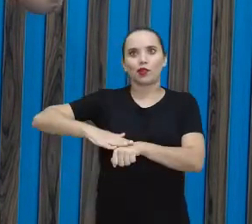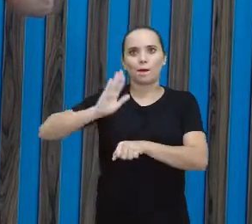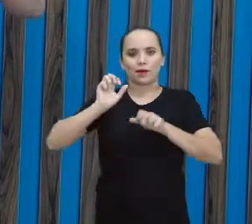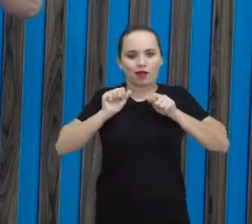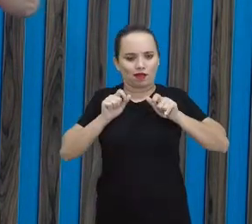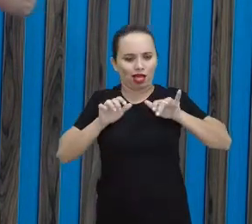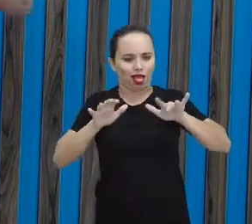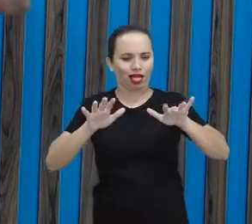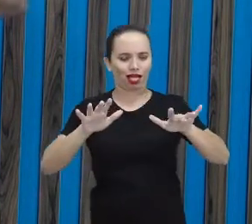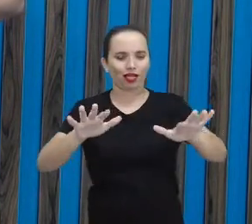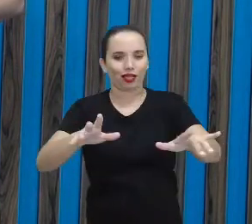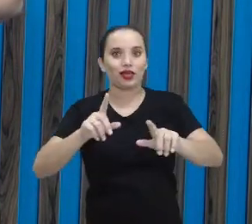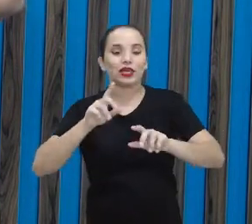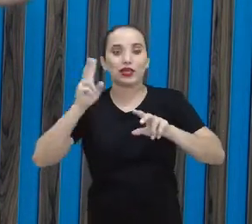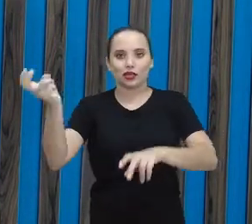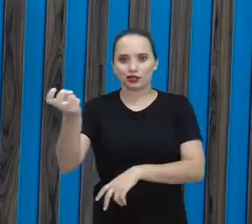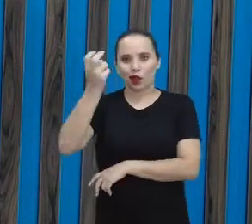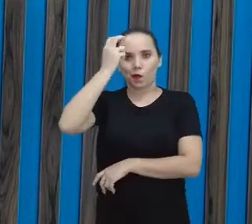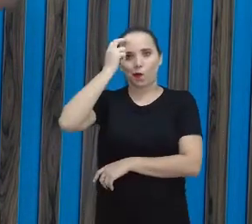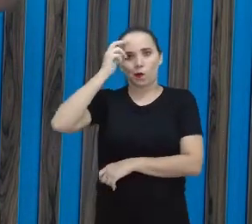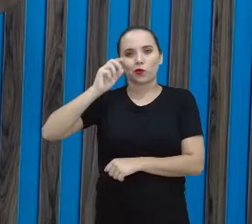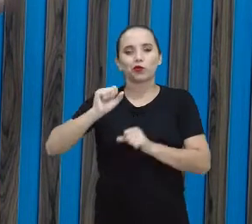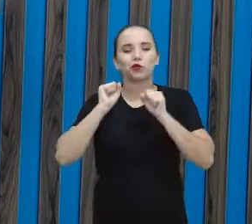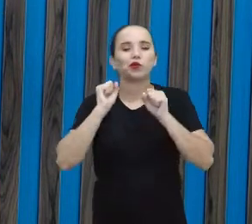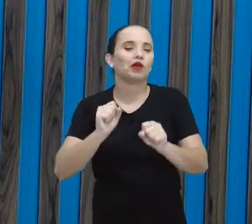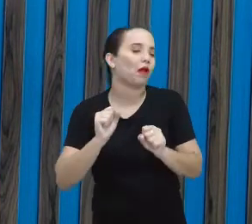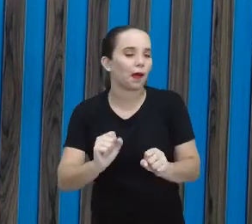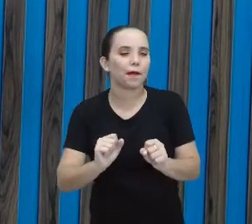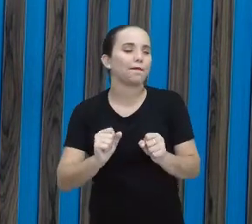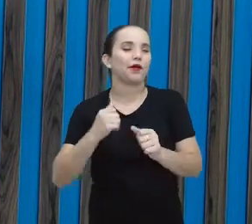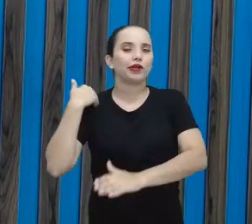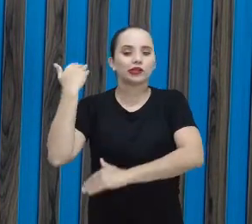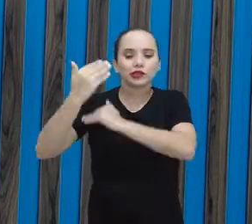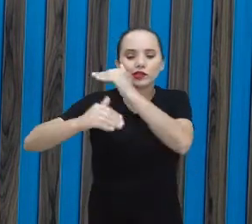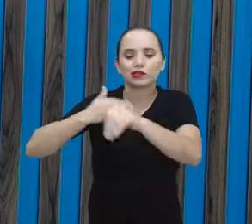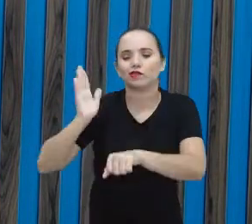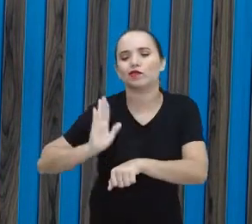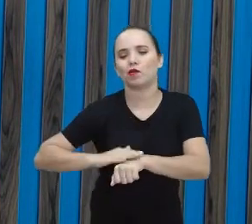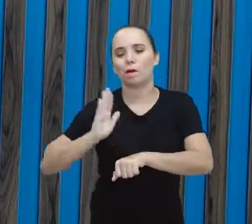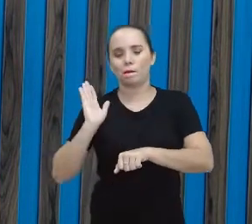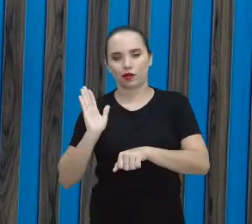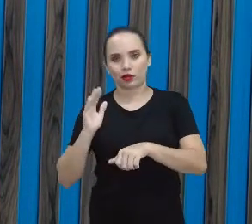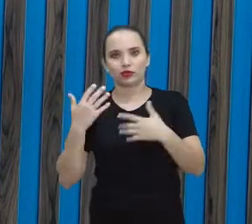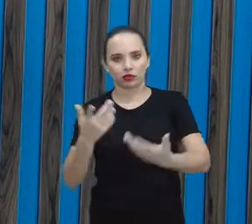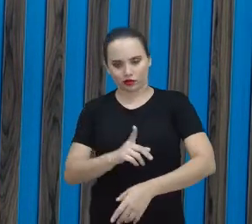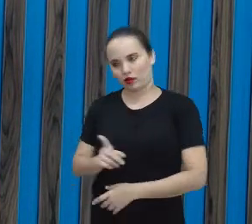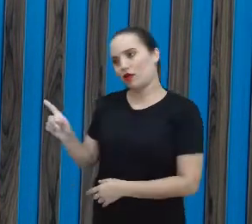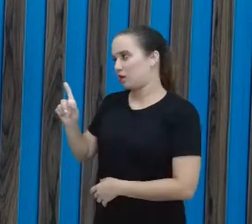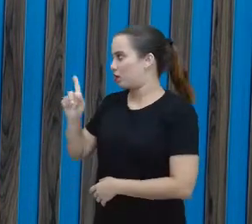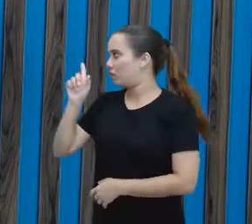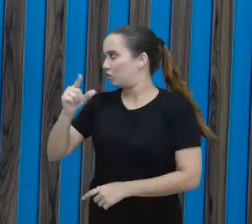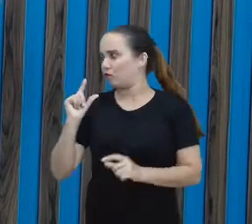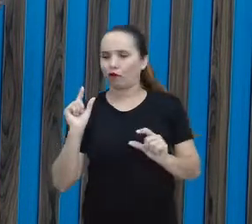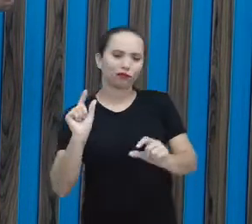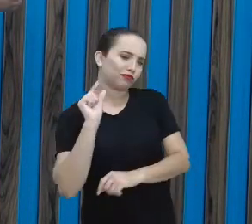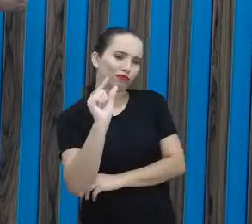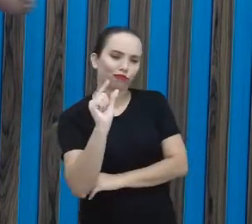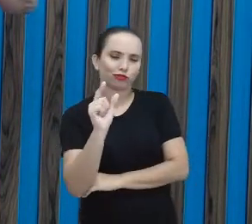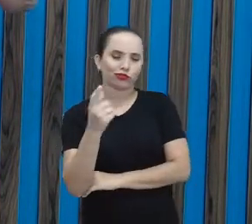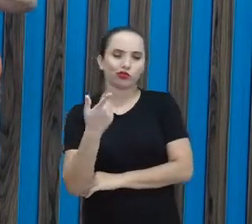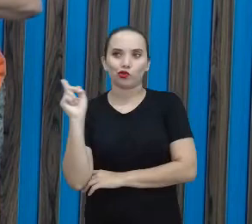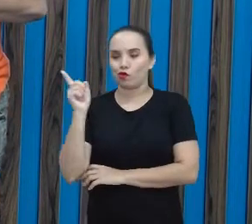mais e essa cultura possa cada vez mais, né, se desenvolver. Então, vocês viram um videozinho do Ariano falando que ele